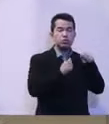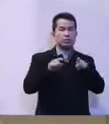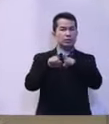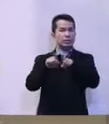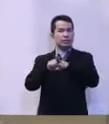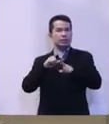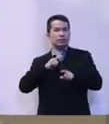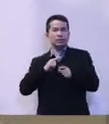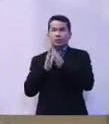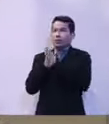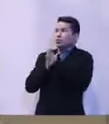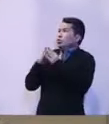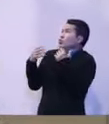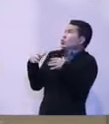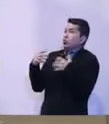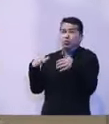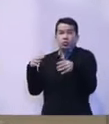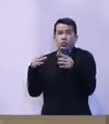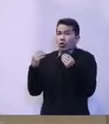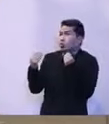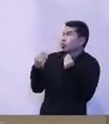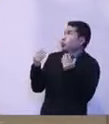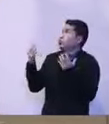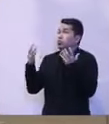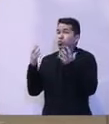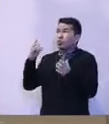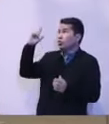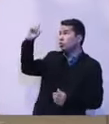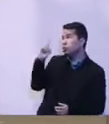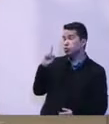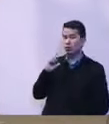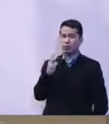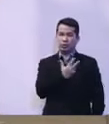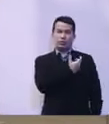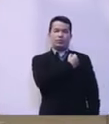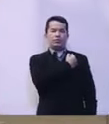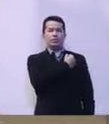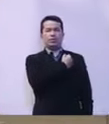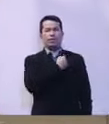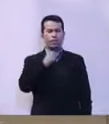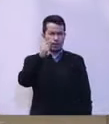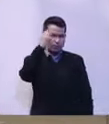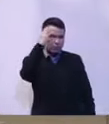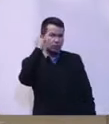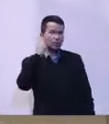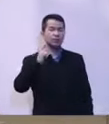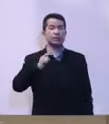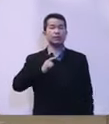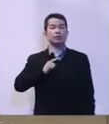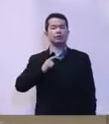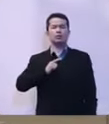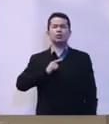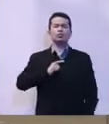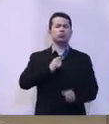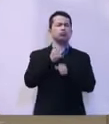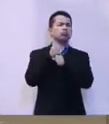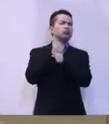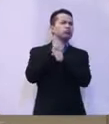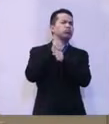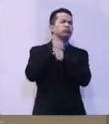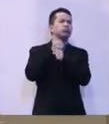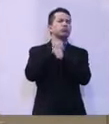depois, na verdade séculos depois, aquela cidade foi destruída pelos